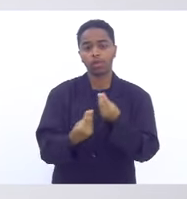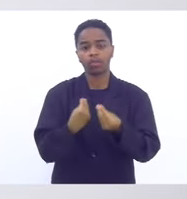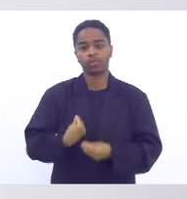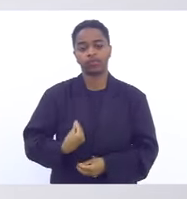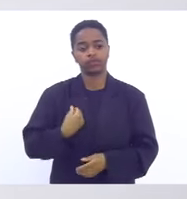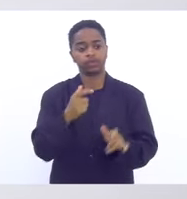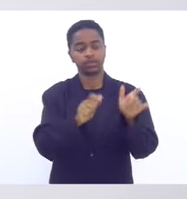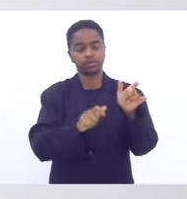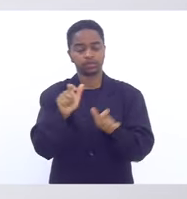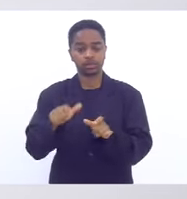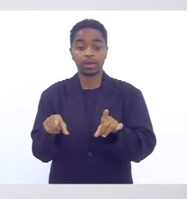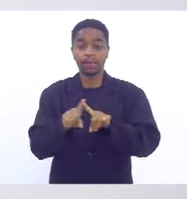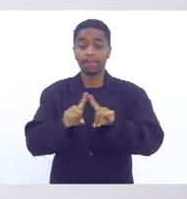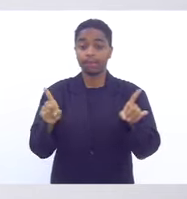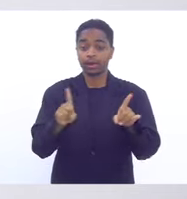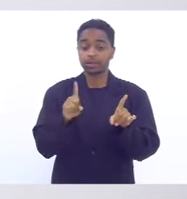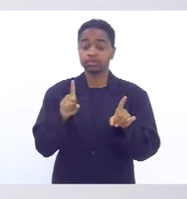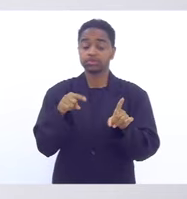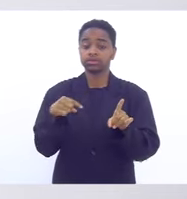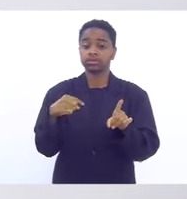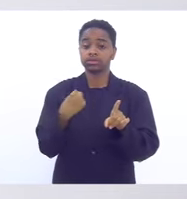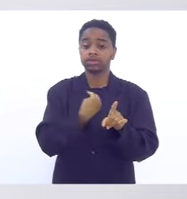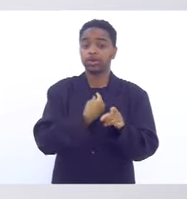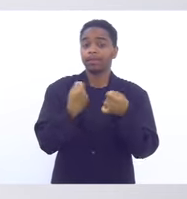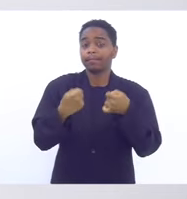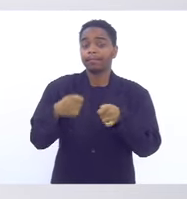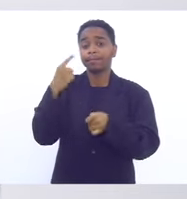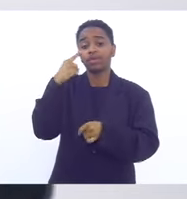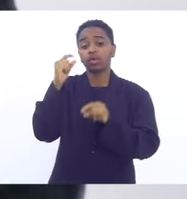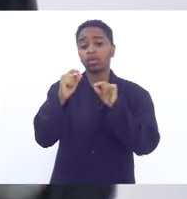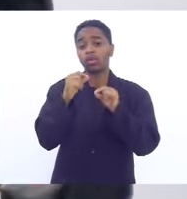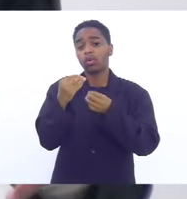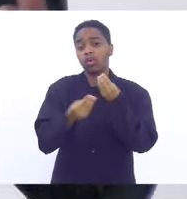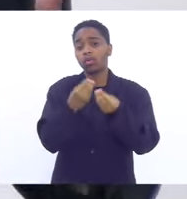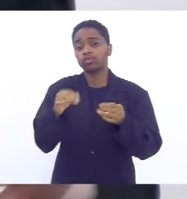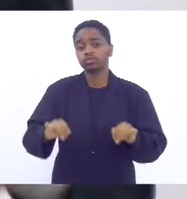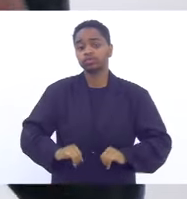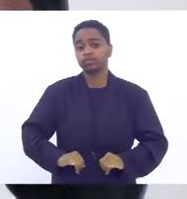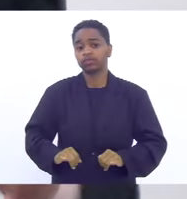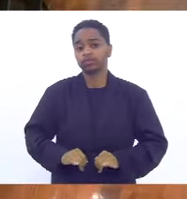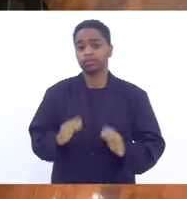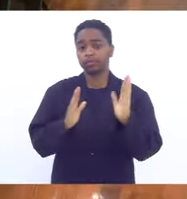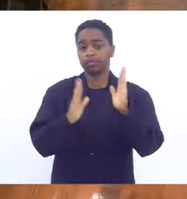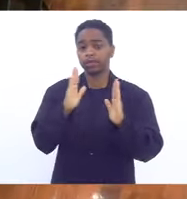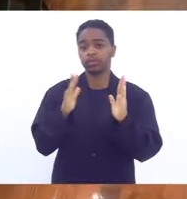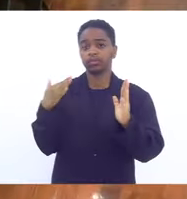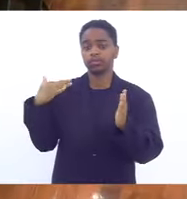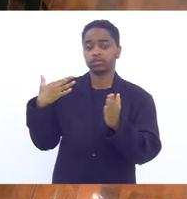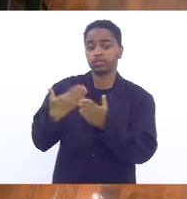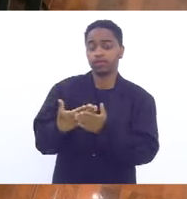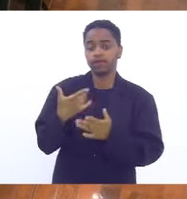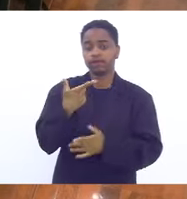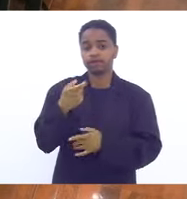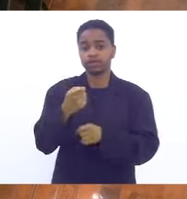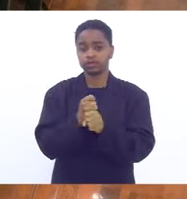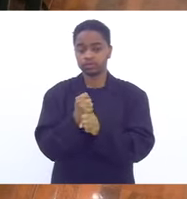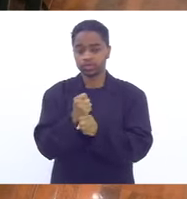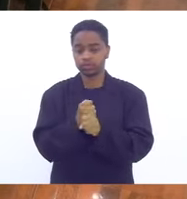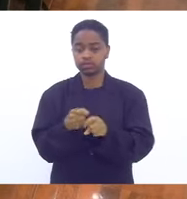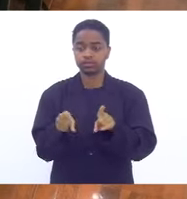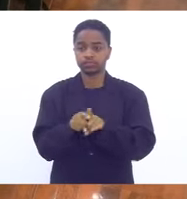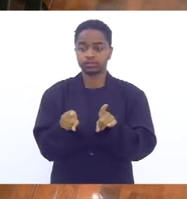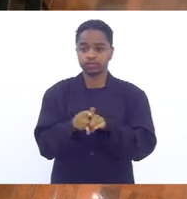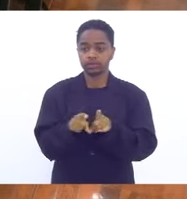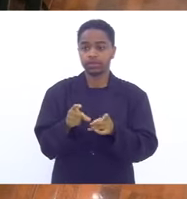A questão é o que nós estamos sofrendo por parte da Enel ao longo desses últimos 20 anos. E nós sempre